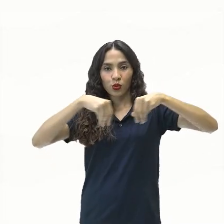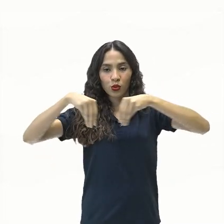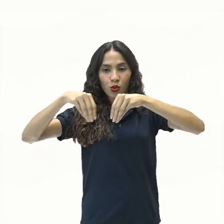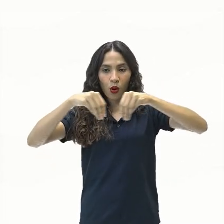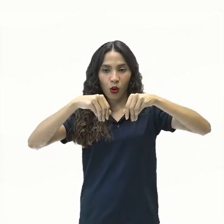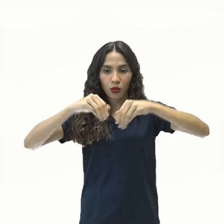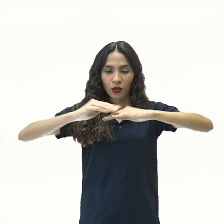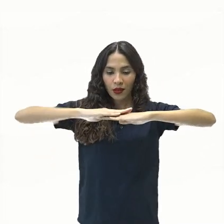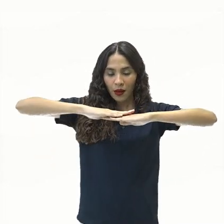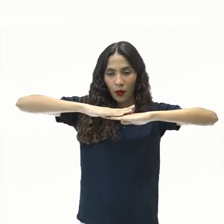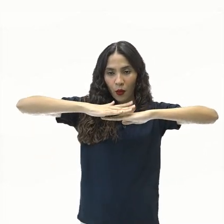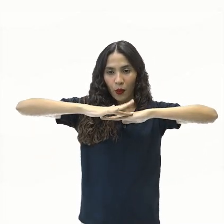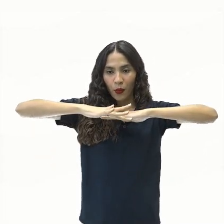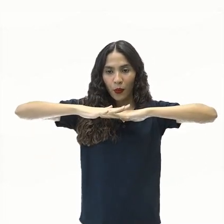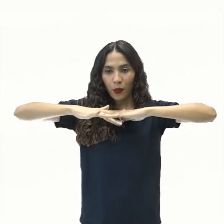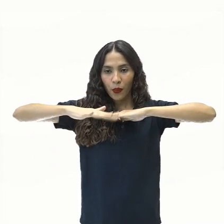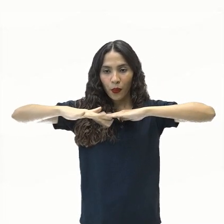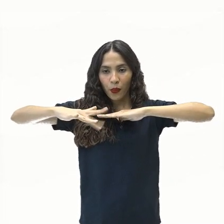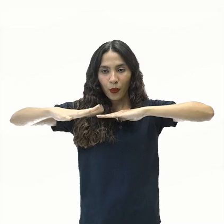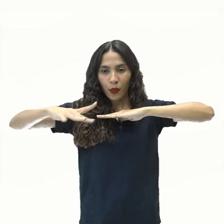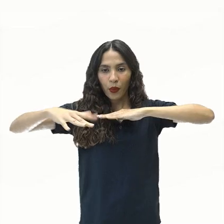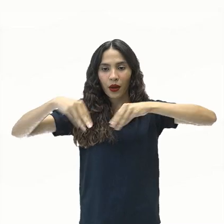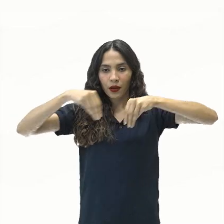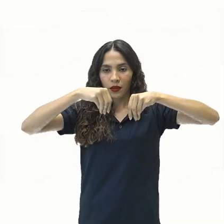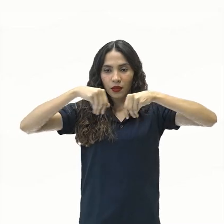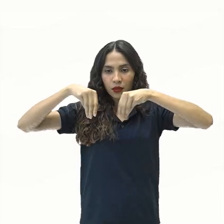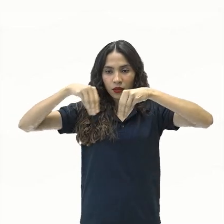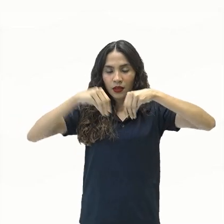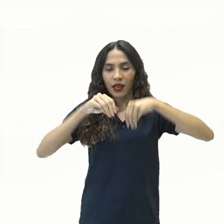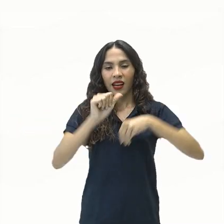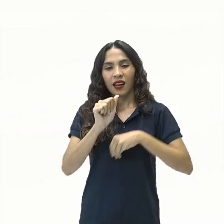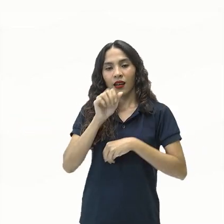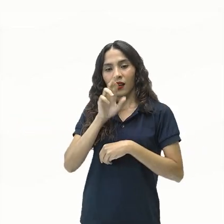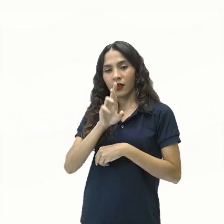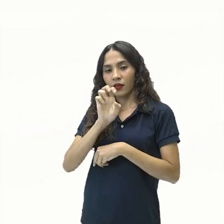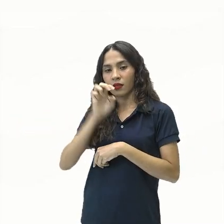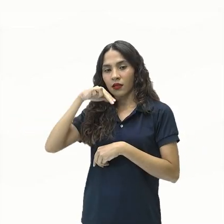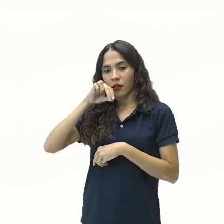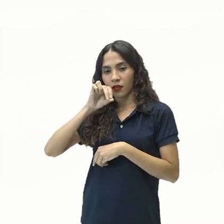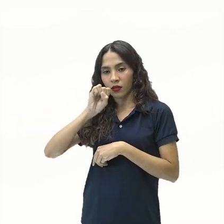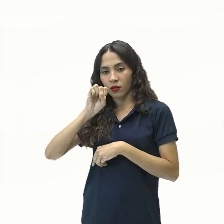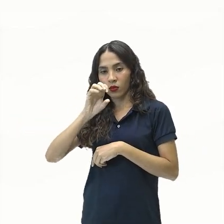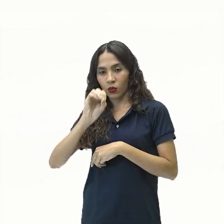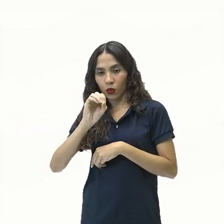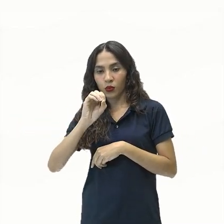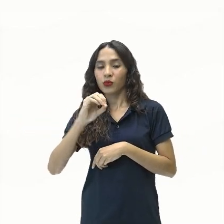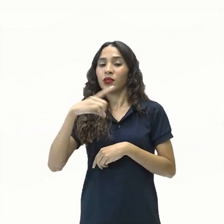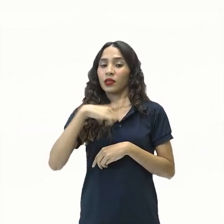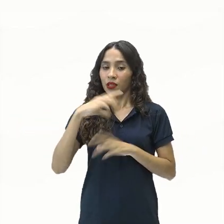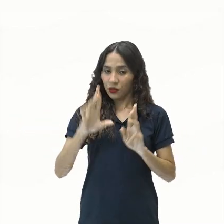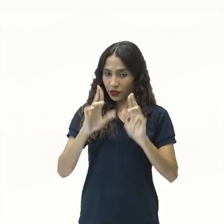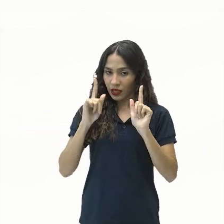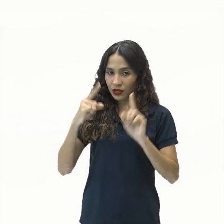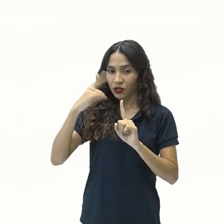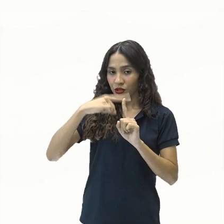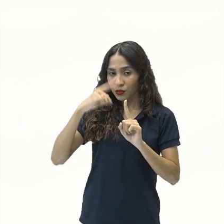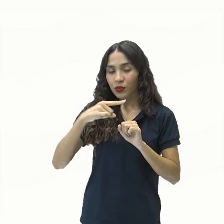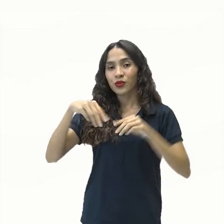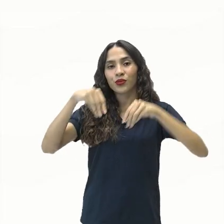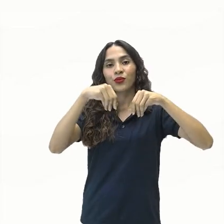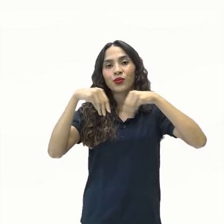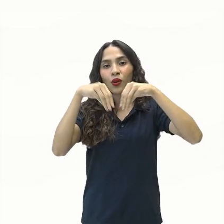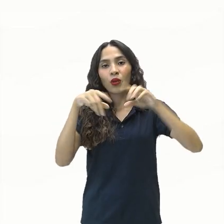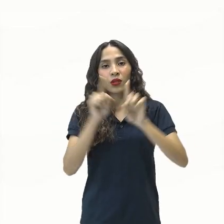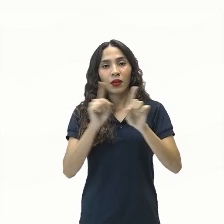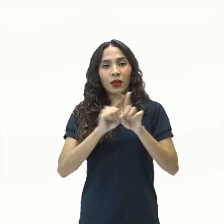observa a representação de um solo arenoso, né? Mas a gente sabe que existem diferentes tipos de solo ali que